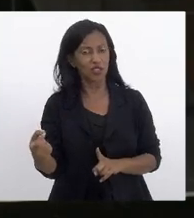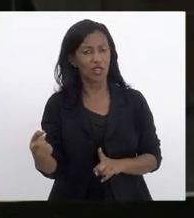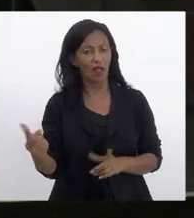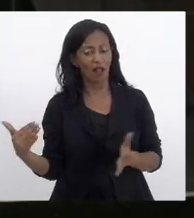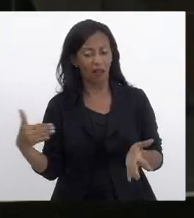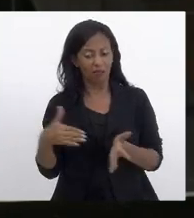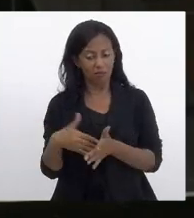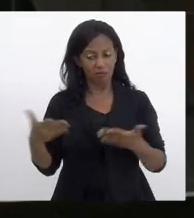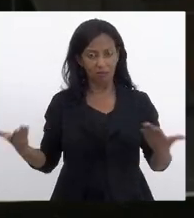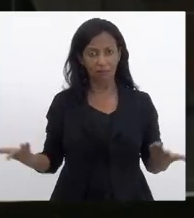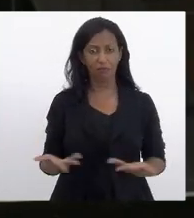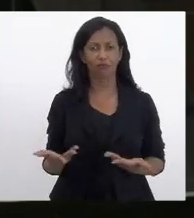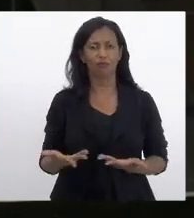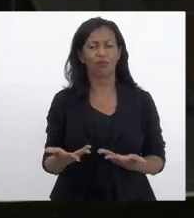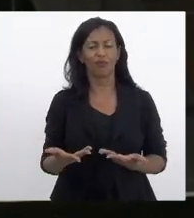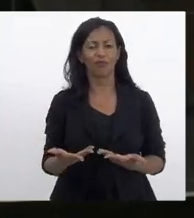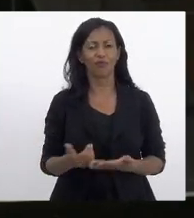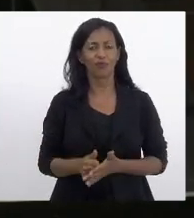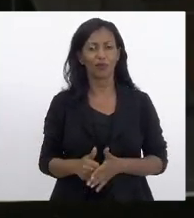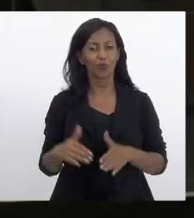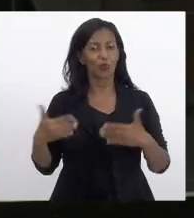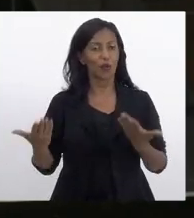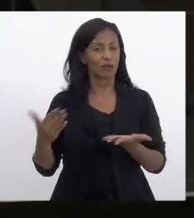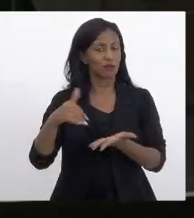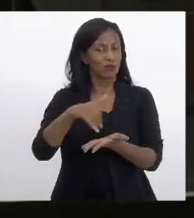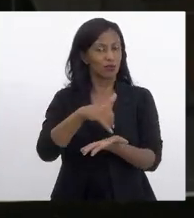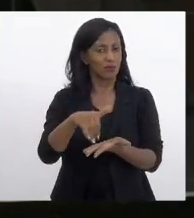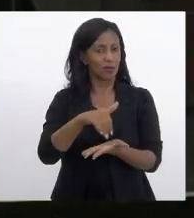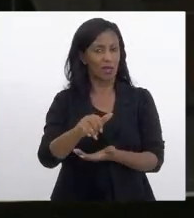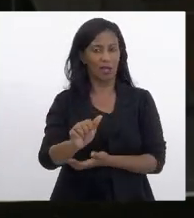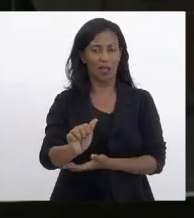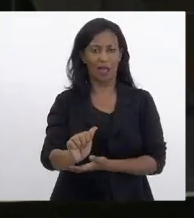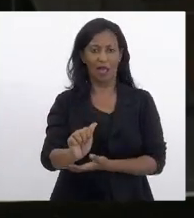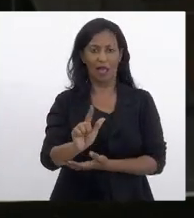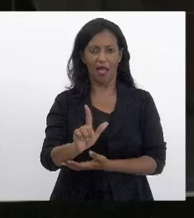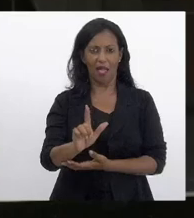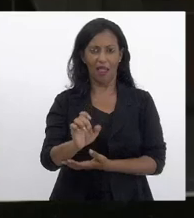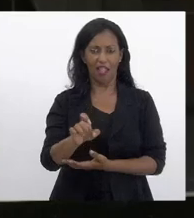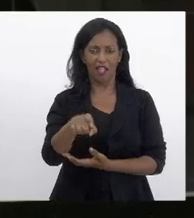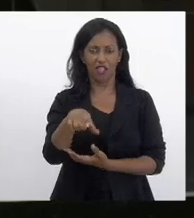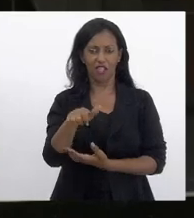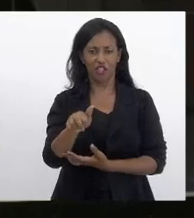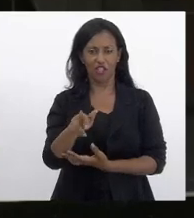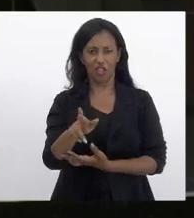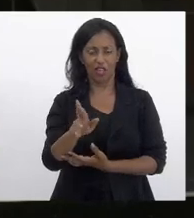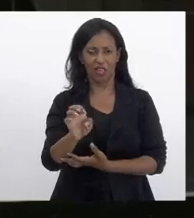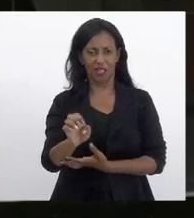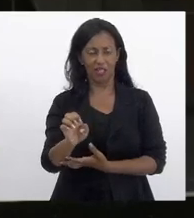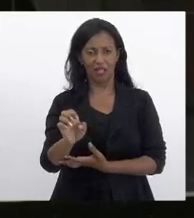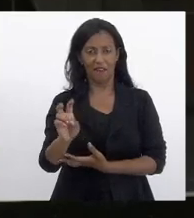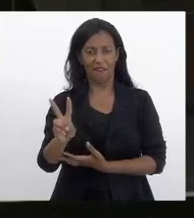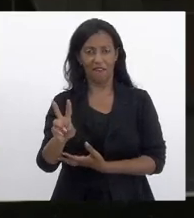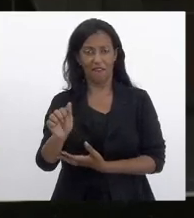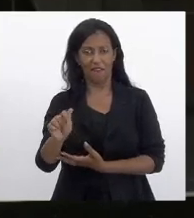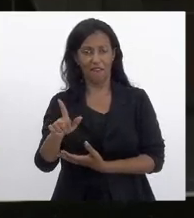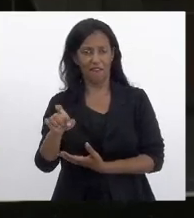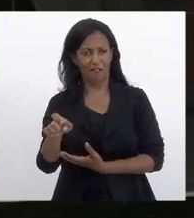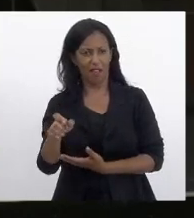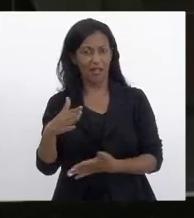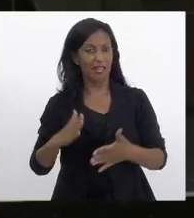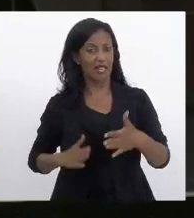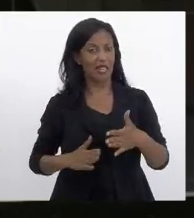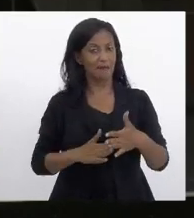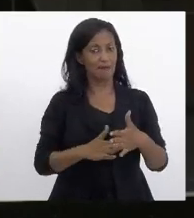presente data. Quando o secretário Alexandre Valle limita de